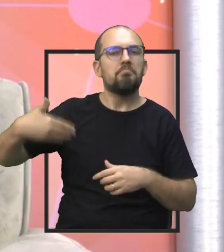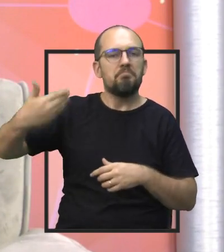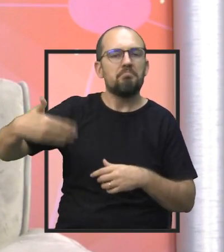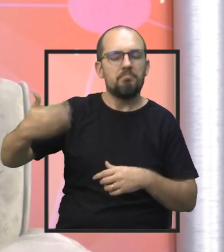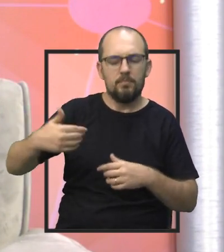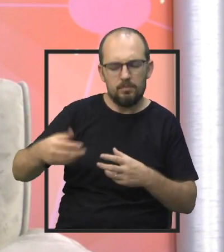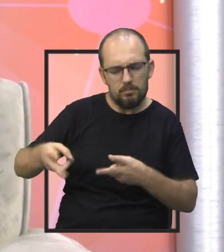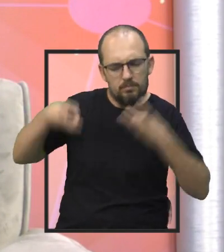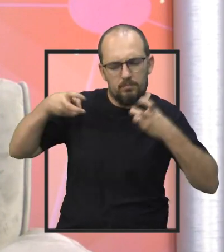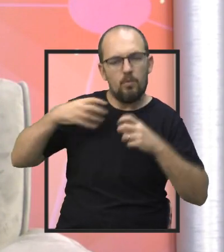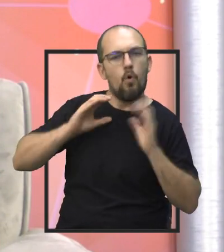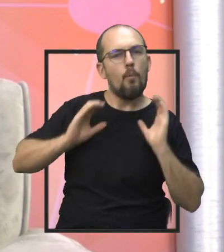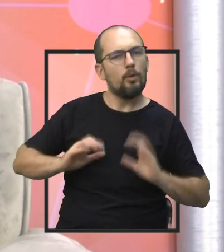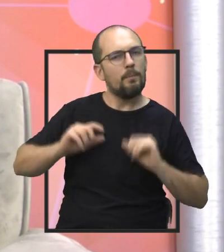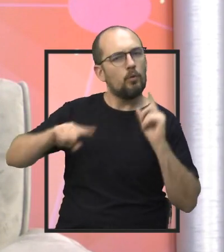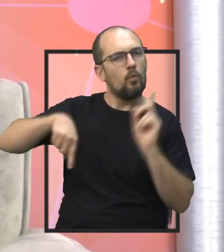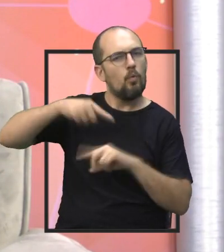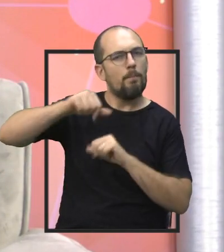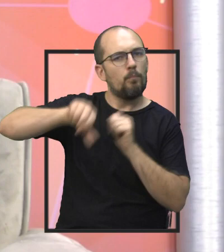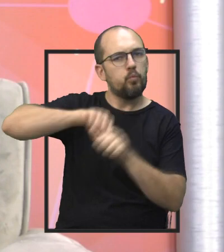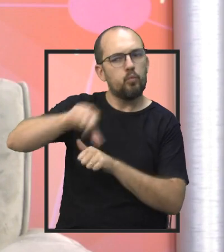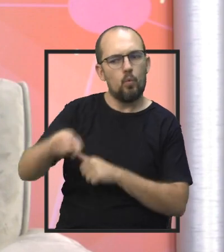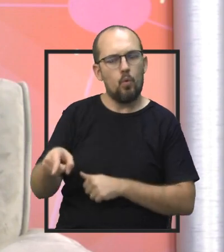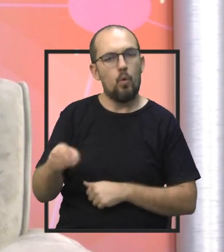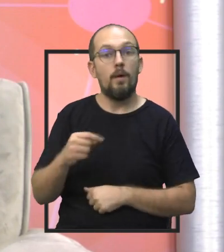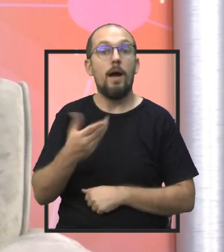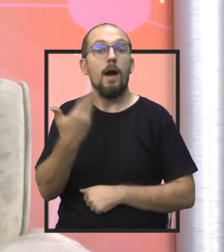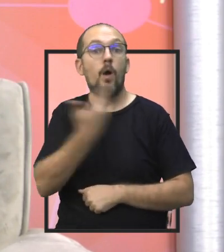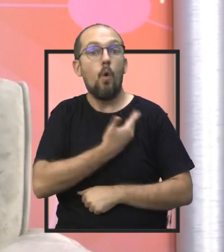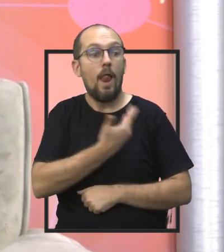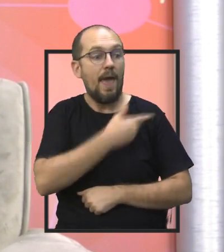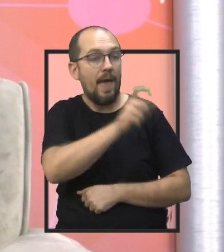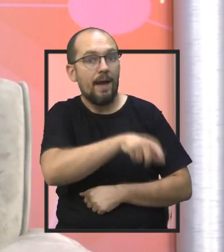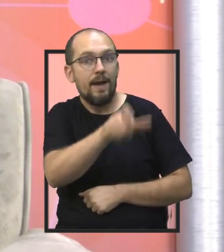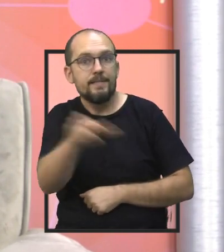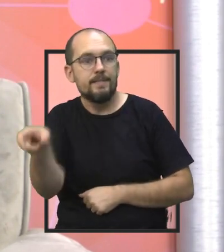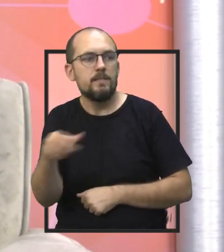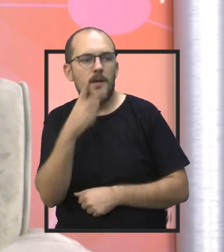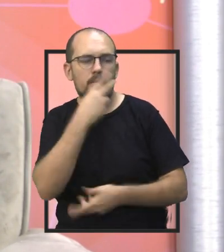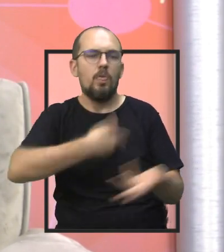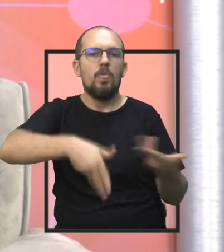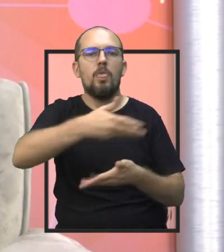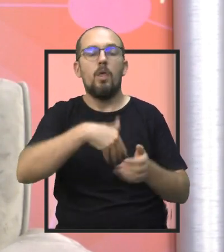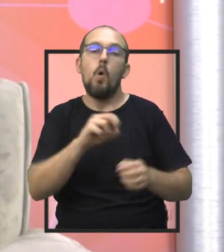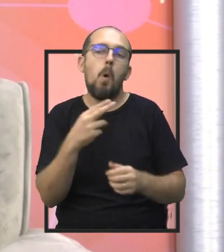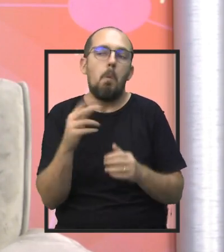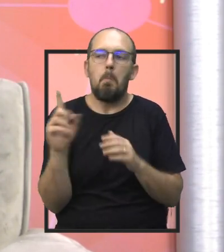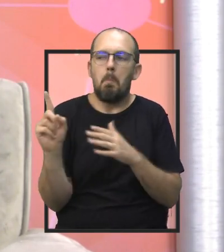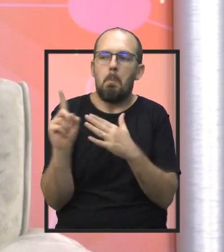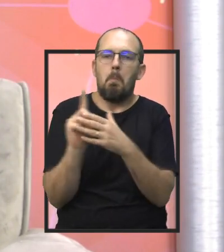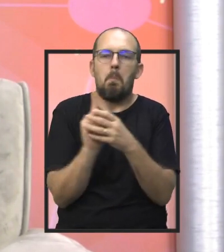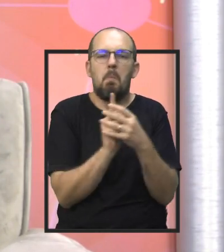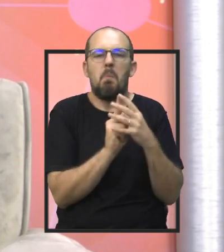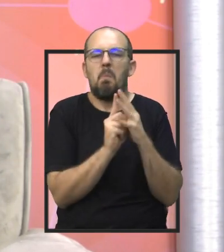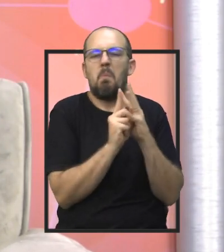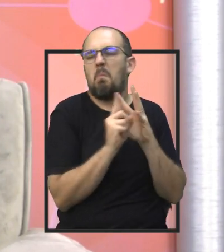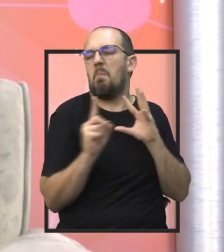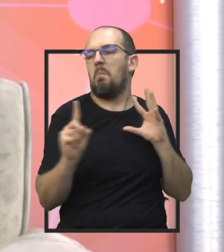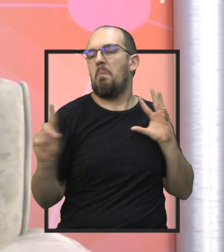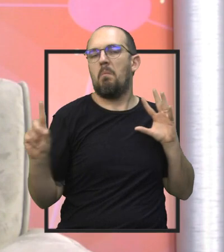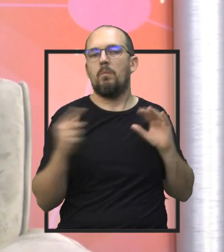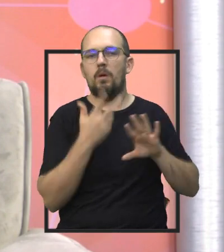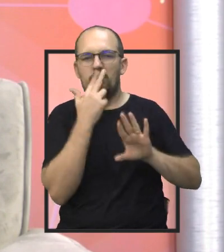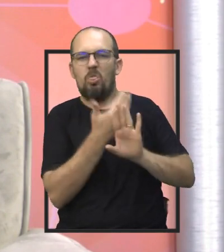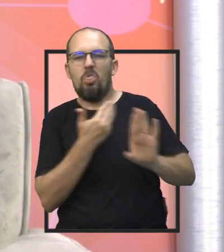de comportamento, uma mudança na atitude com os colegas, um isolamento muito grande ou uma agressividade muito